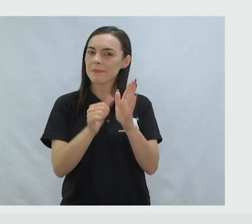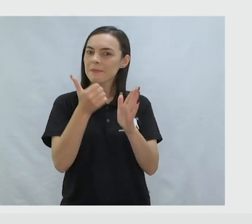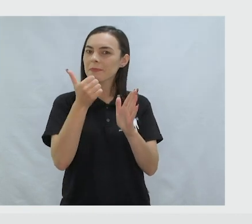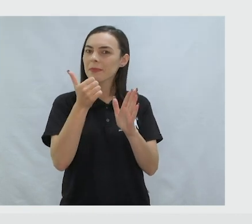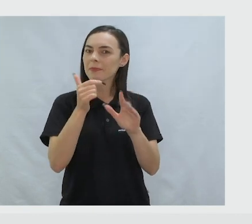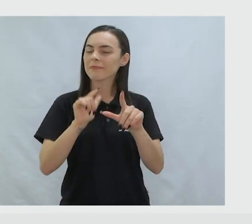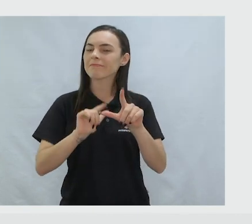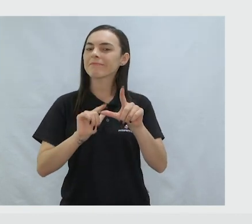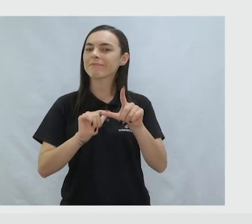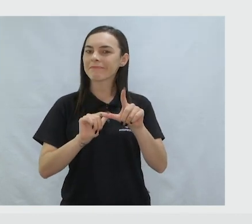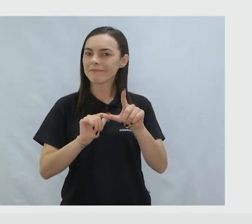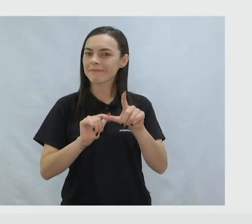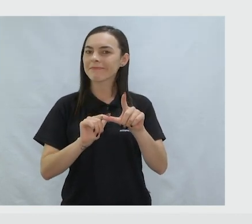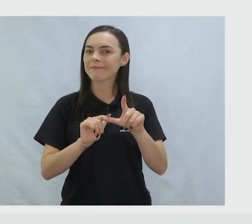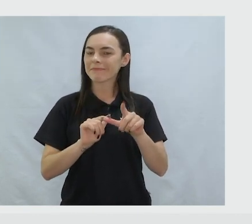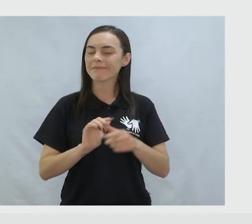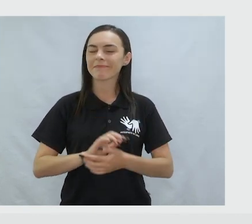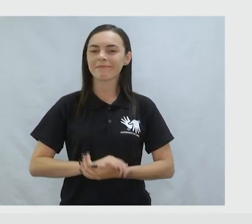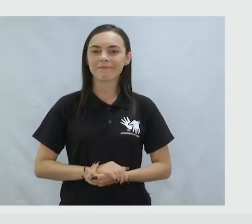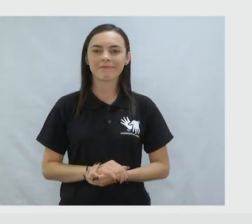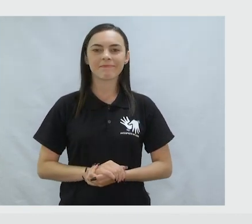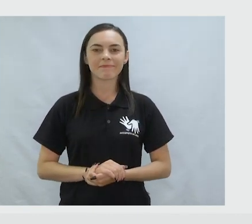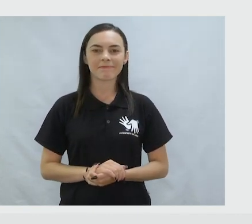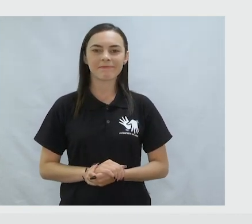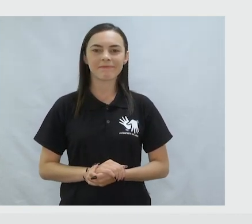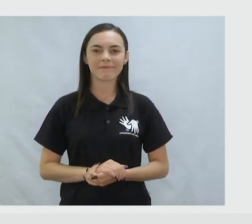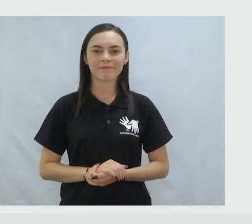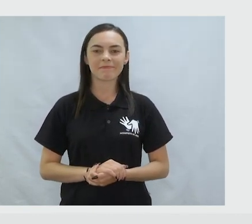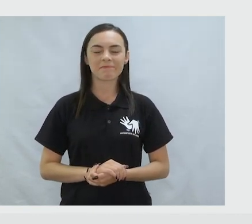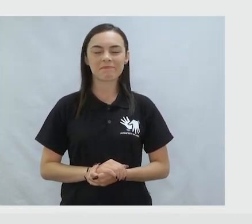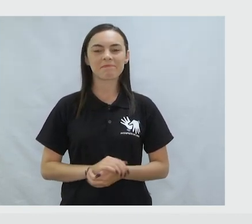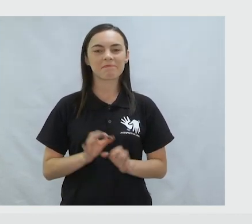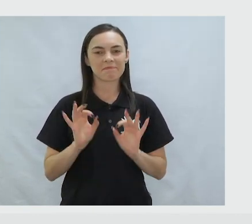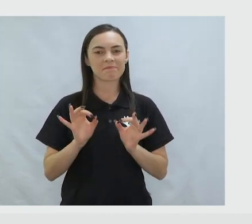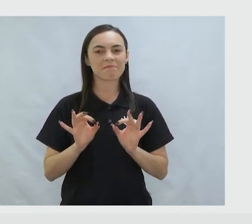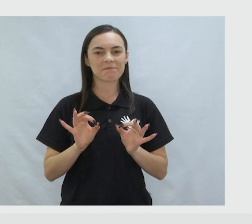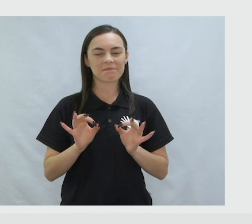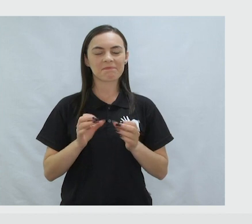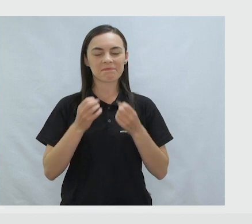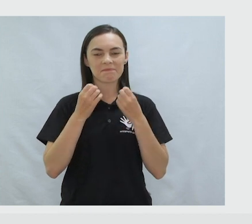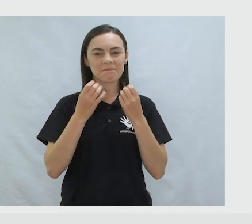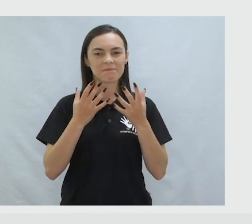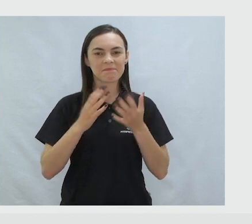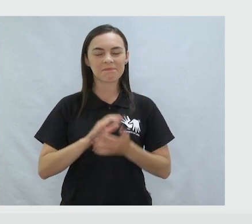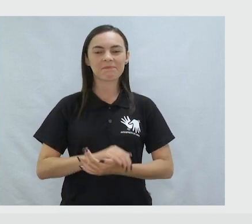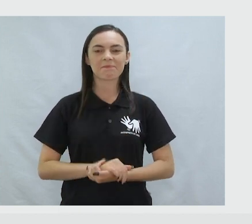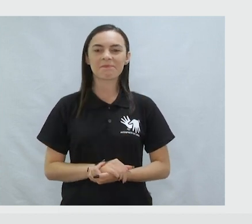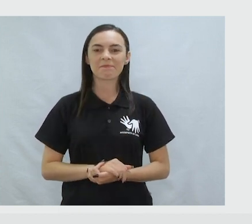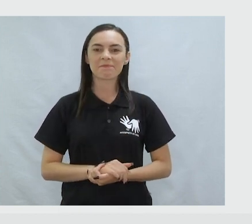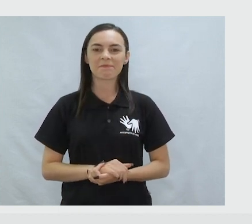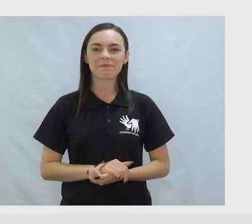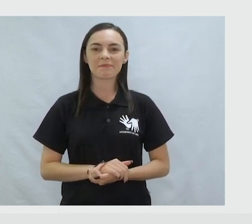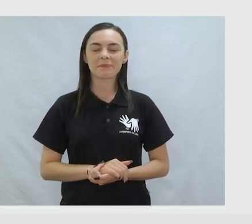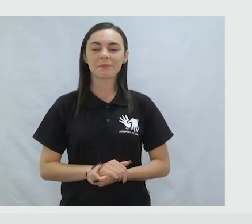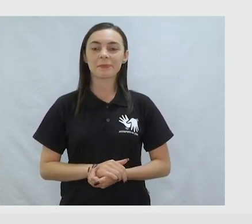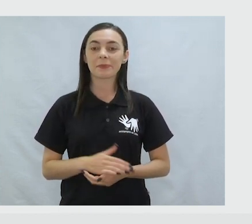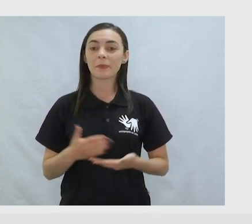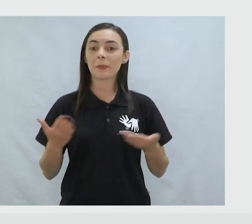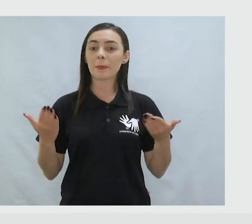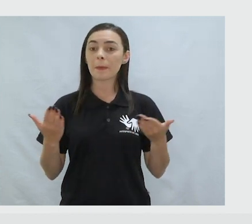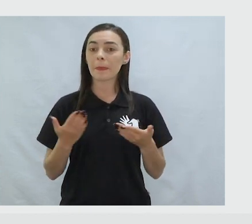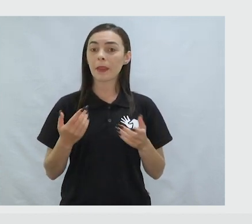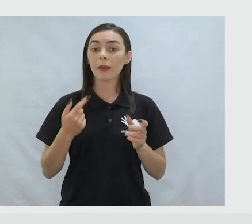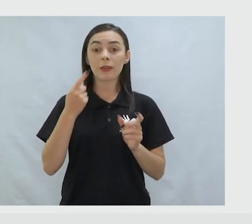que é a nossa letra que começa a palavra jogo. Muito bom, muito bem.